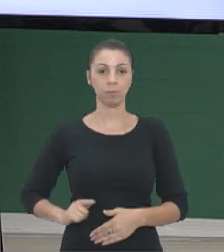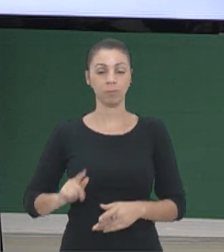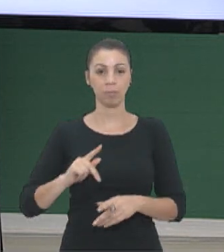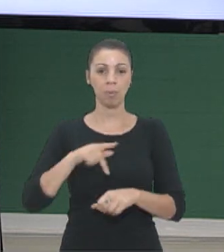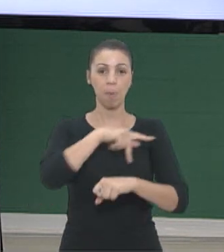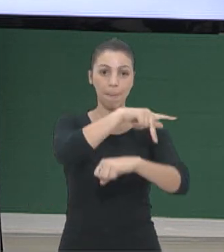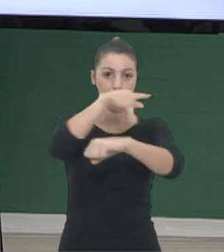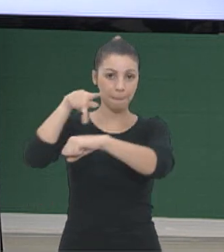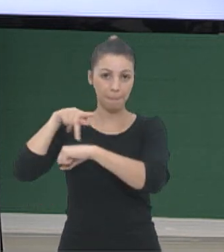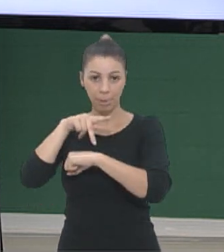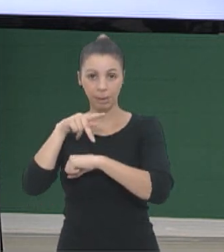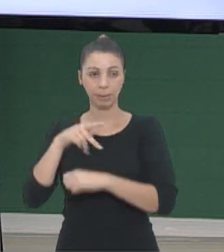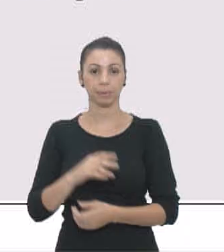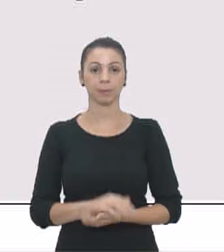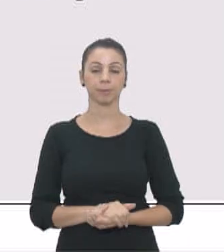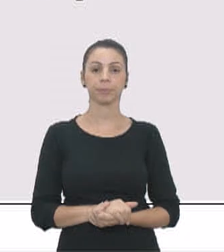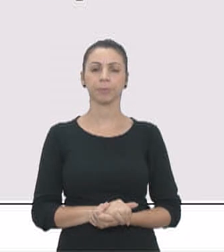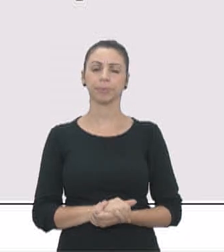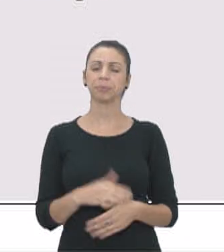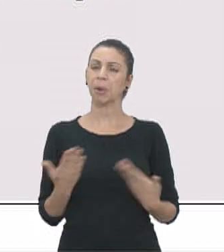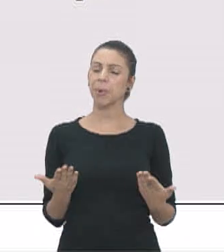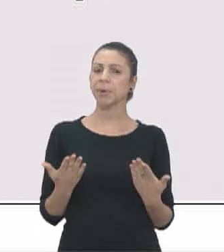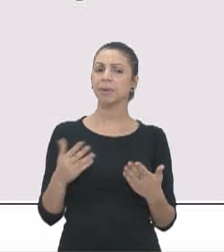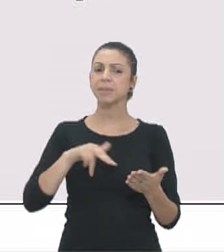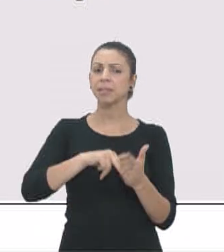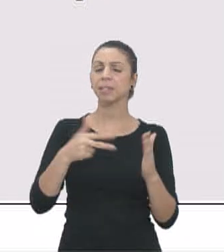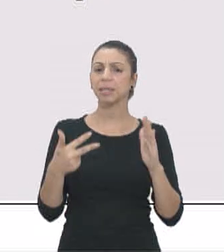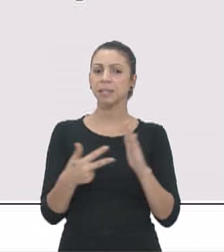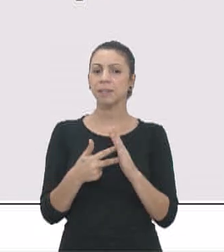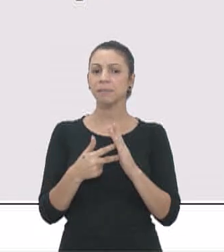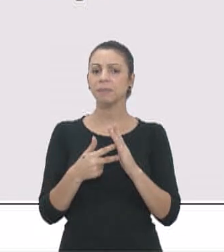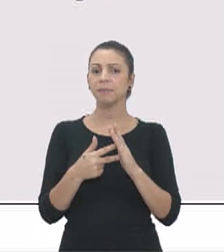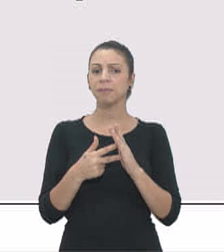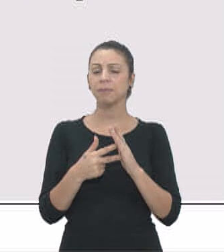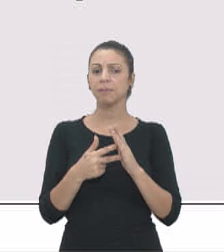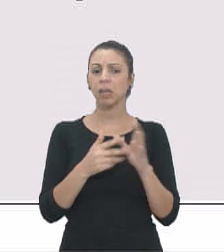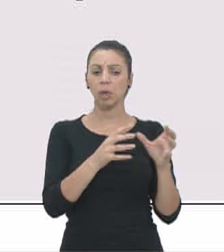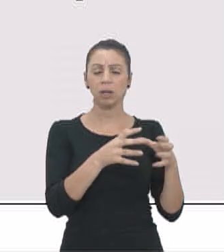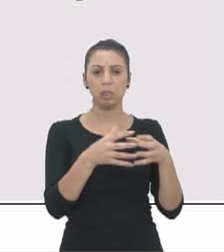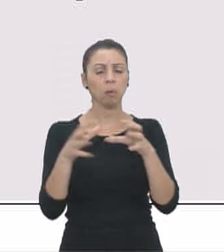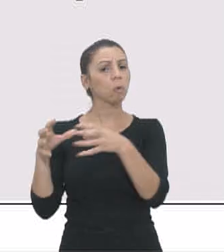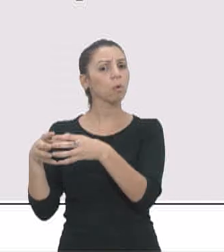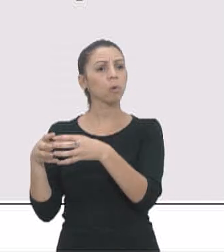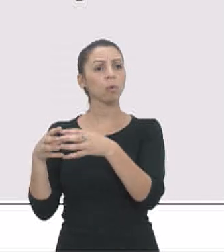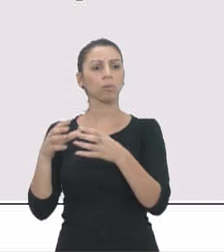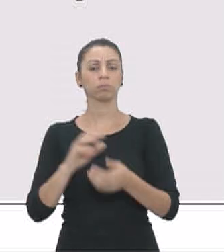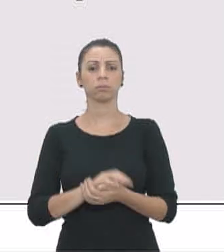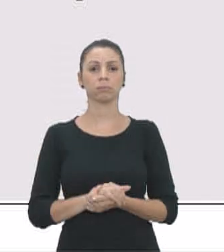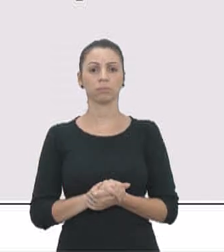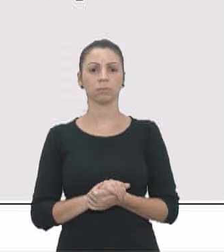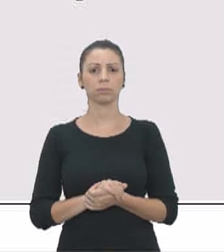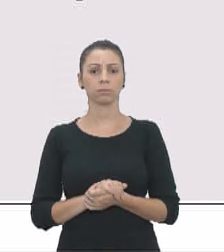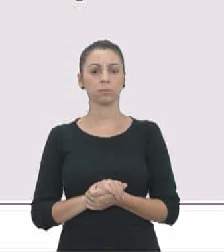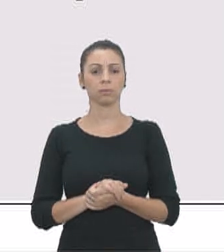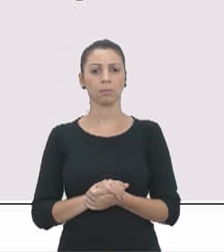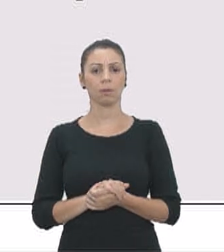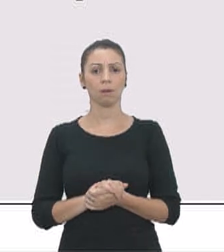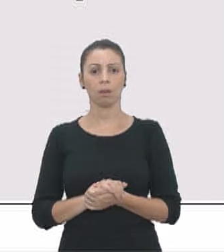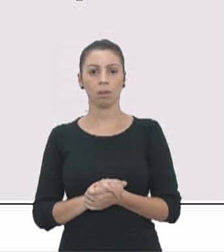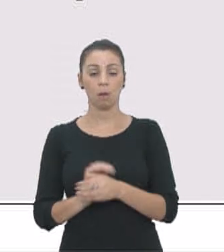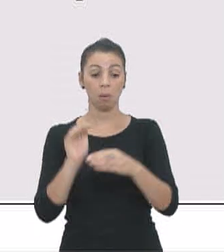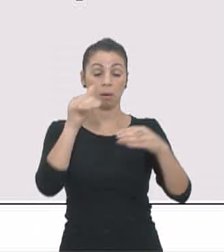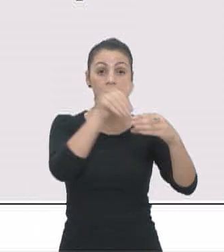Nacional, então? Logo a vitória contra a a monarquia, elegeu-se às pressas